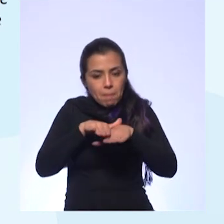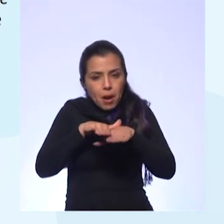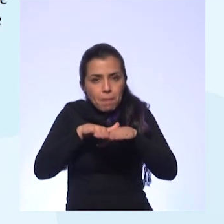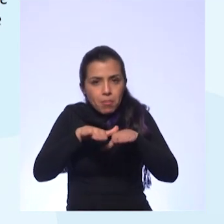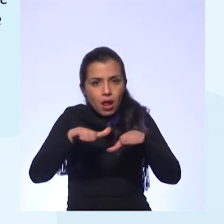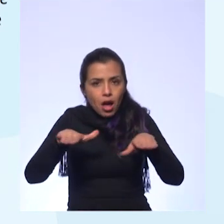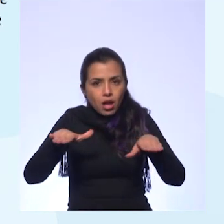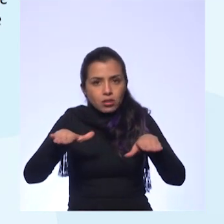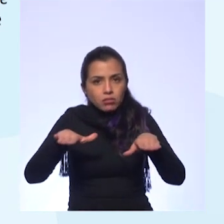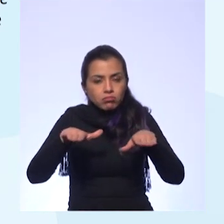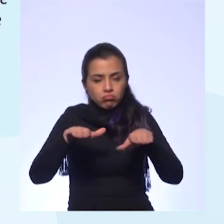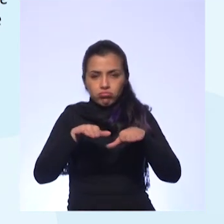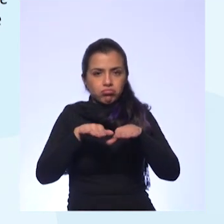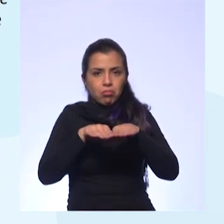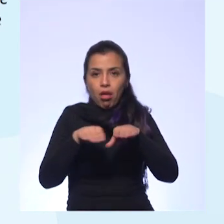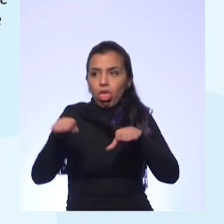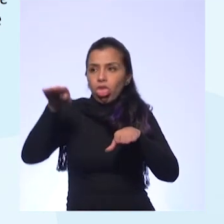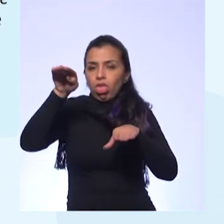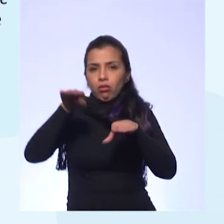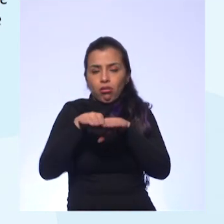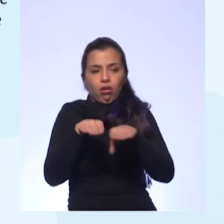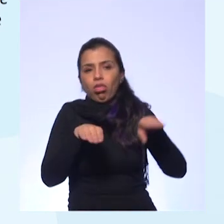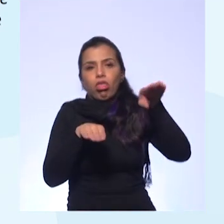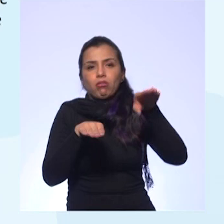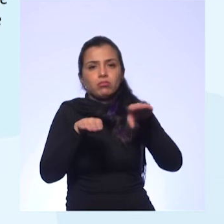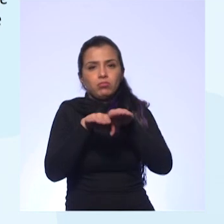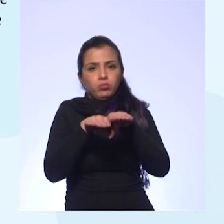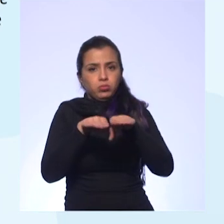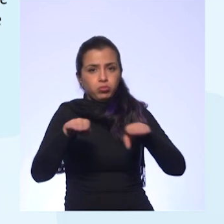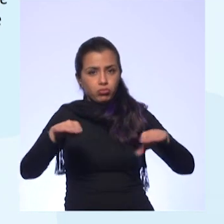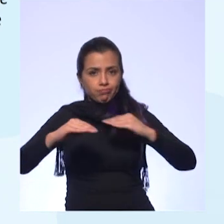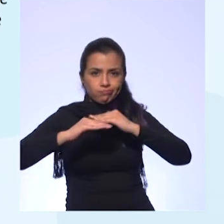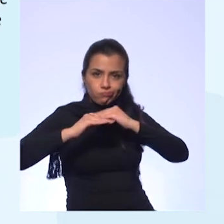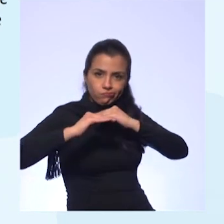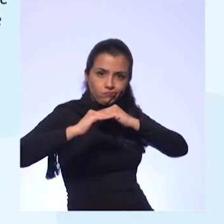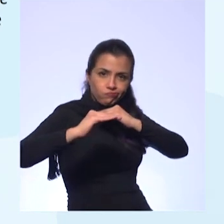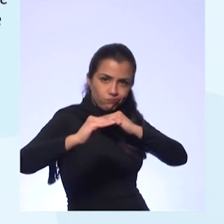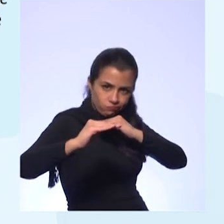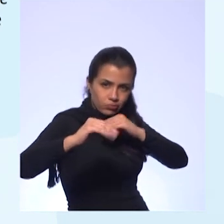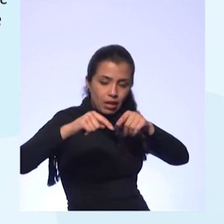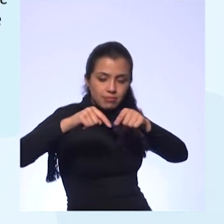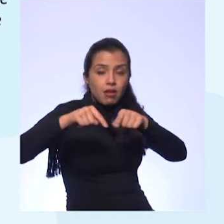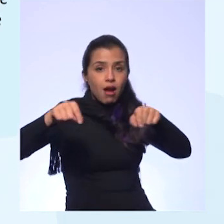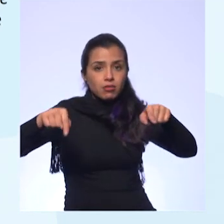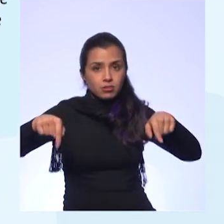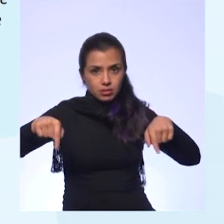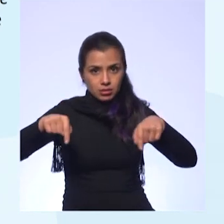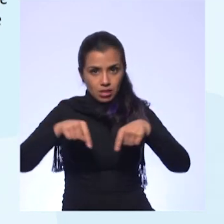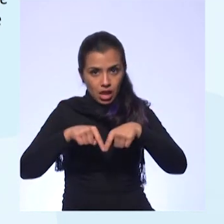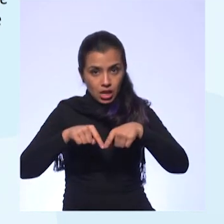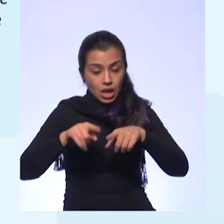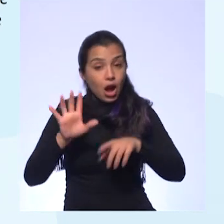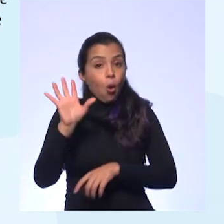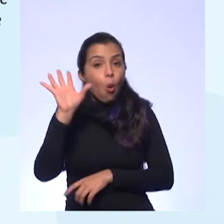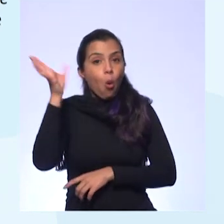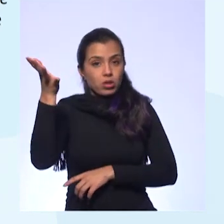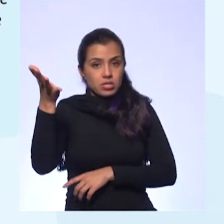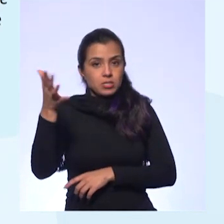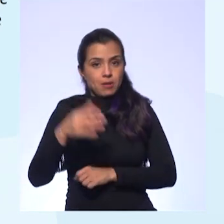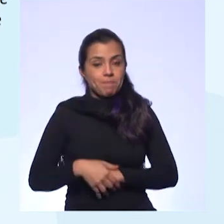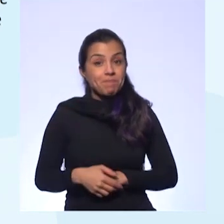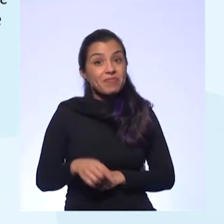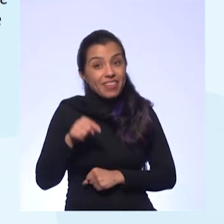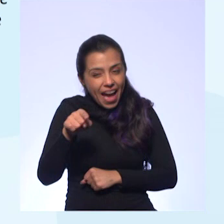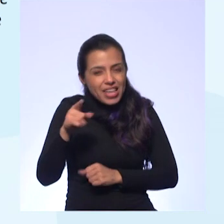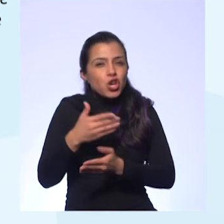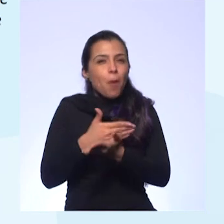eles não ficam no alto da sala aí, do salão, sala do manejo, que era onde funcionava a Convenção Nacional. E é daí que vem os